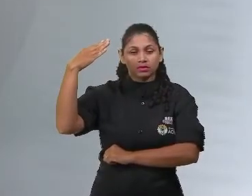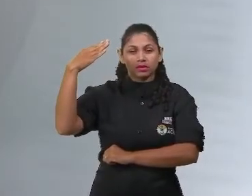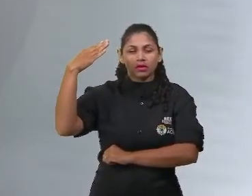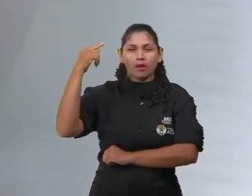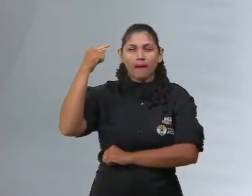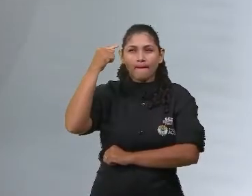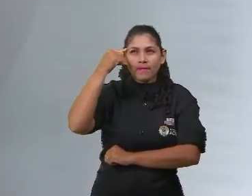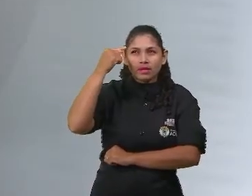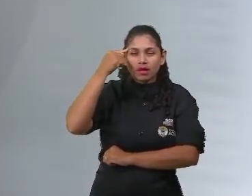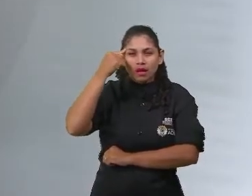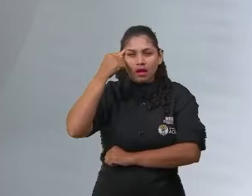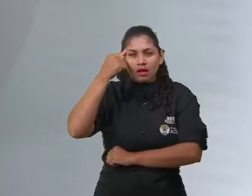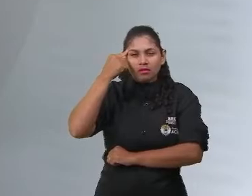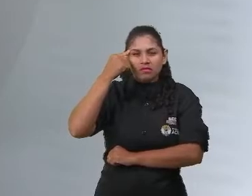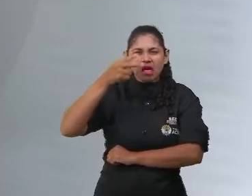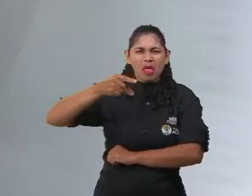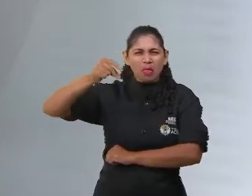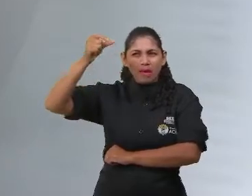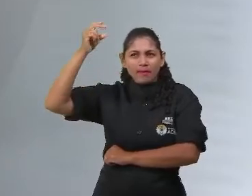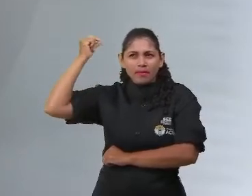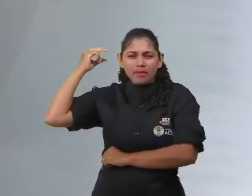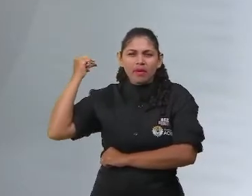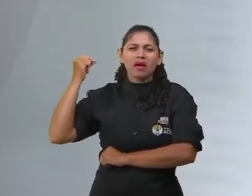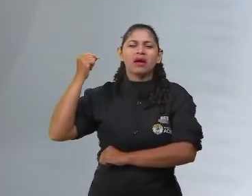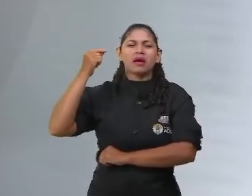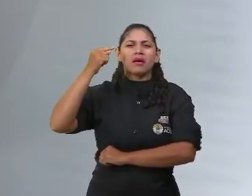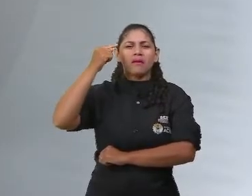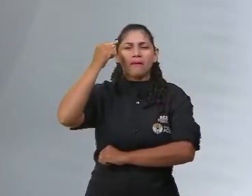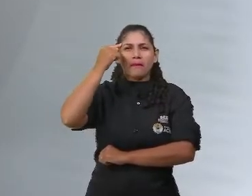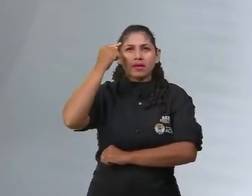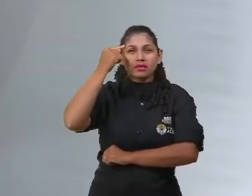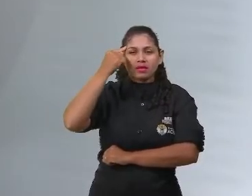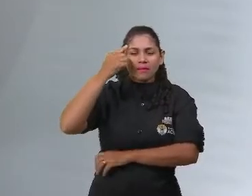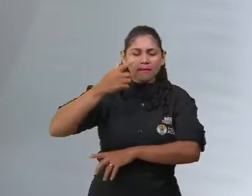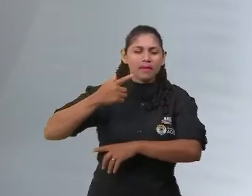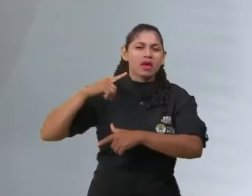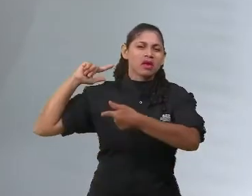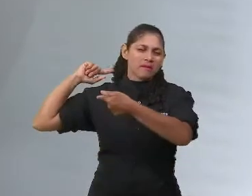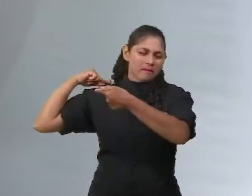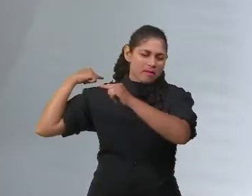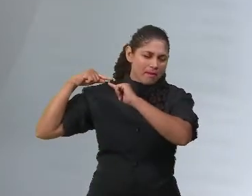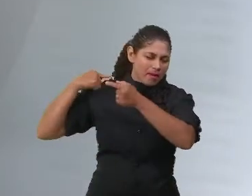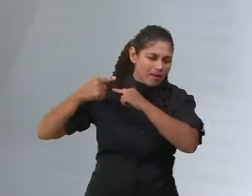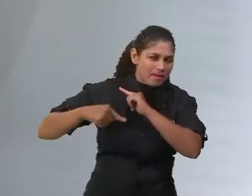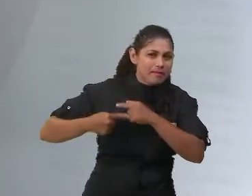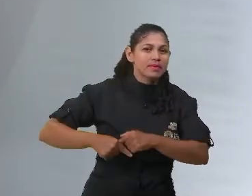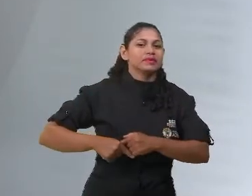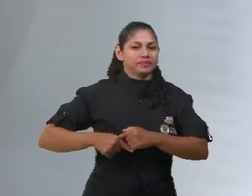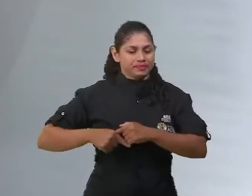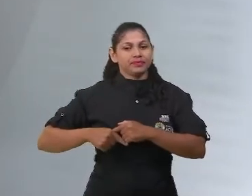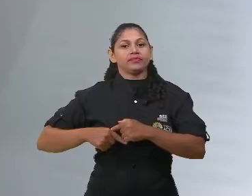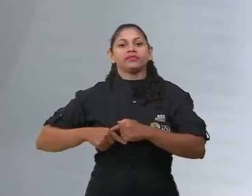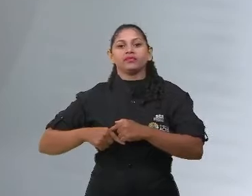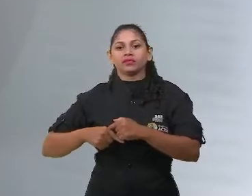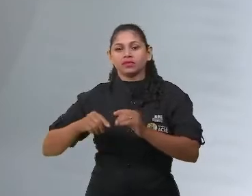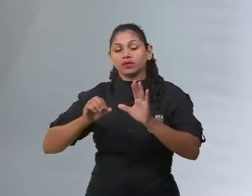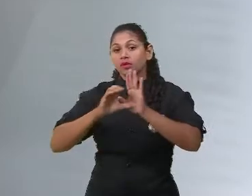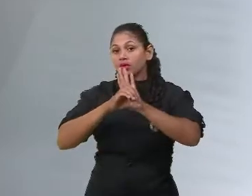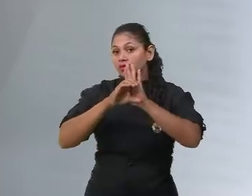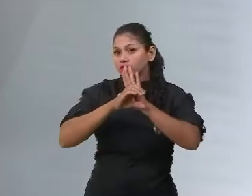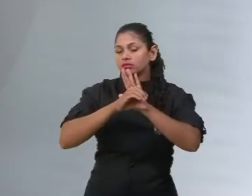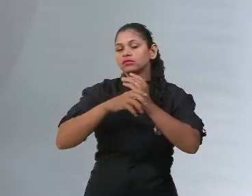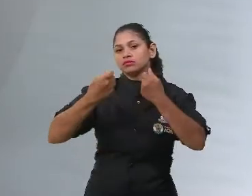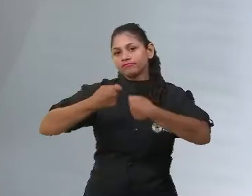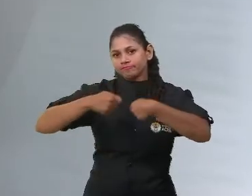antigo, um pensamento clerical, um pensamento mais tradicionalista. E vai trazer principalmente aqui os conceitos, a necessidade de